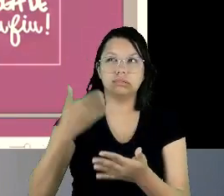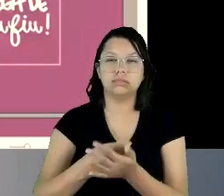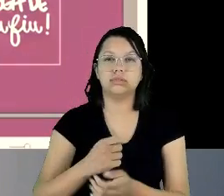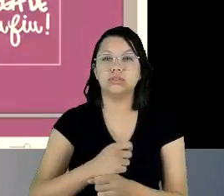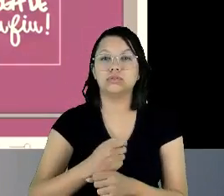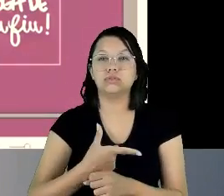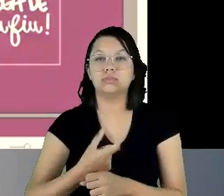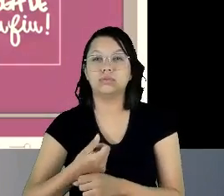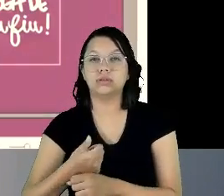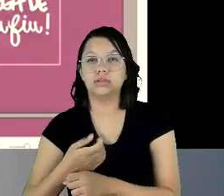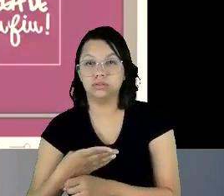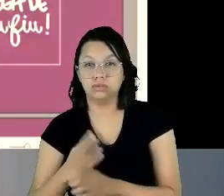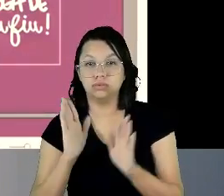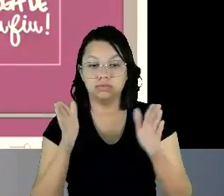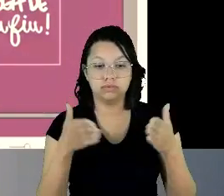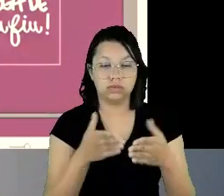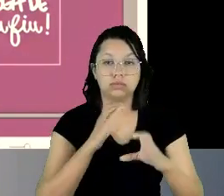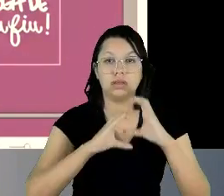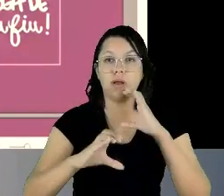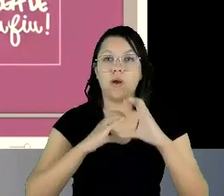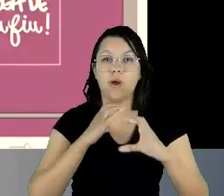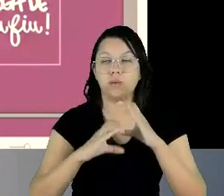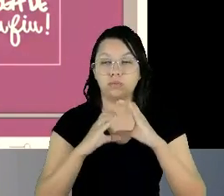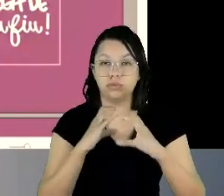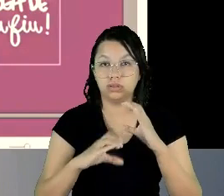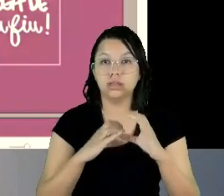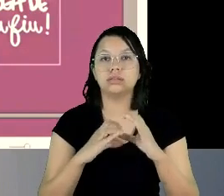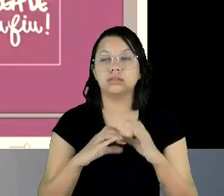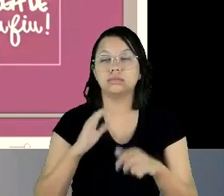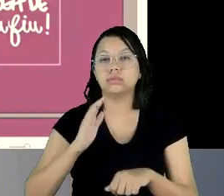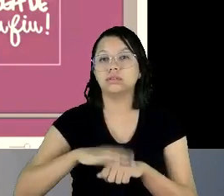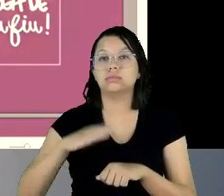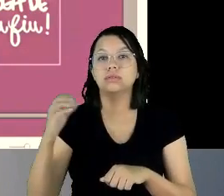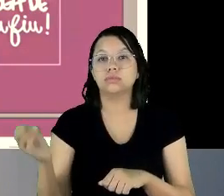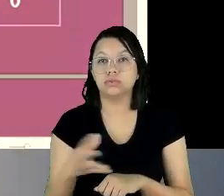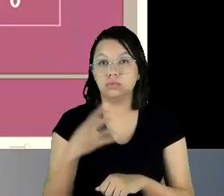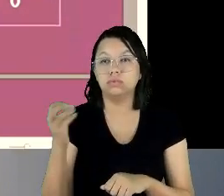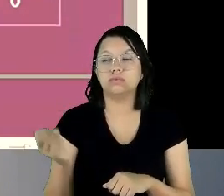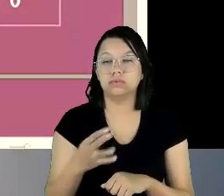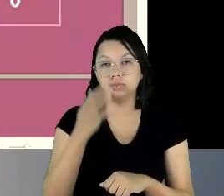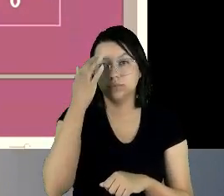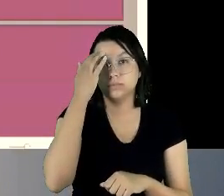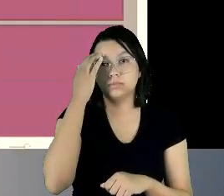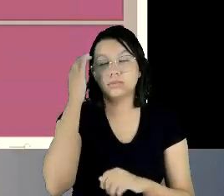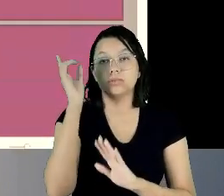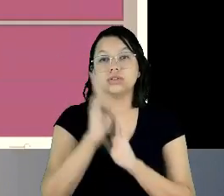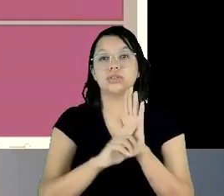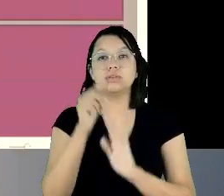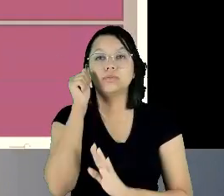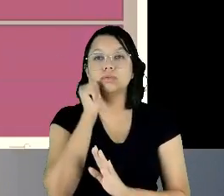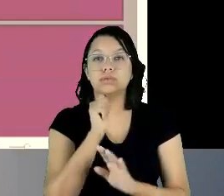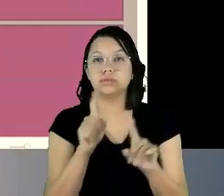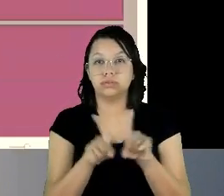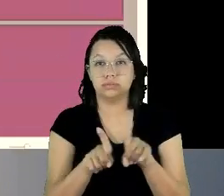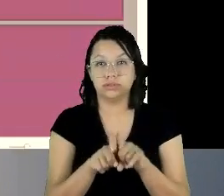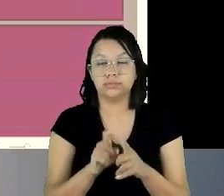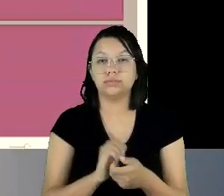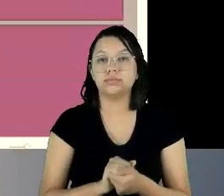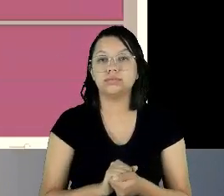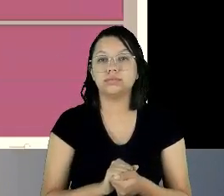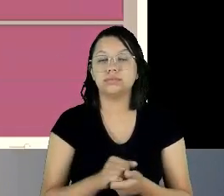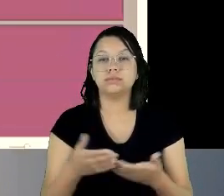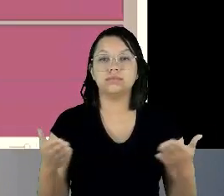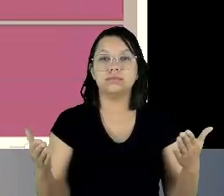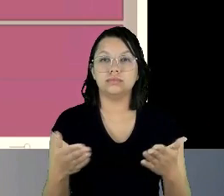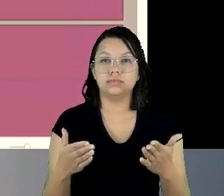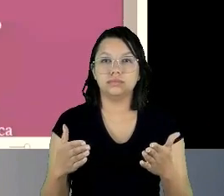2014, muito voltada para a comunicação e cada vez mais com inovação e direitos das mulheres também.